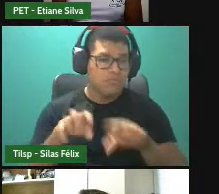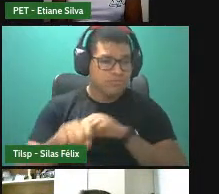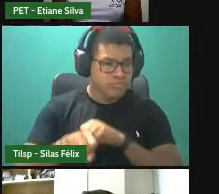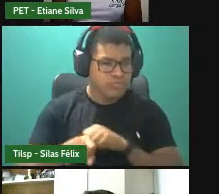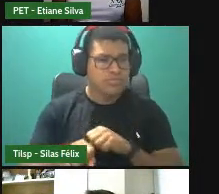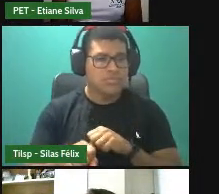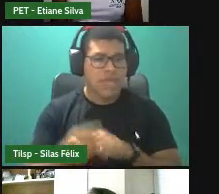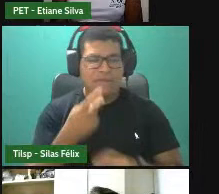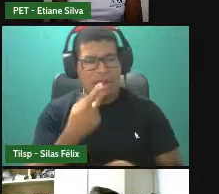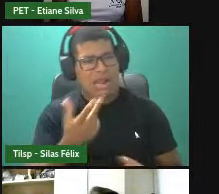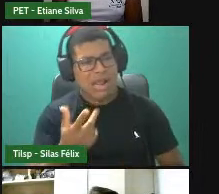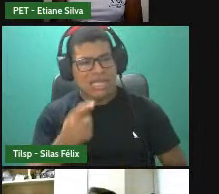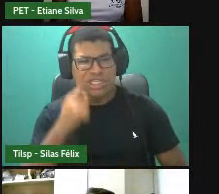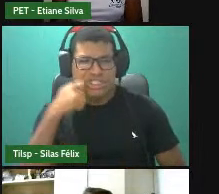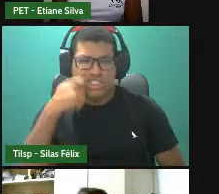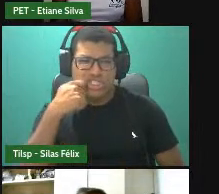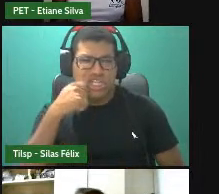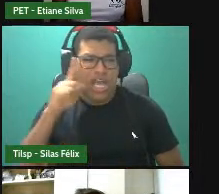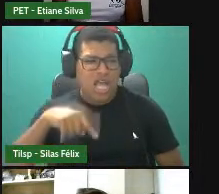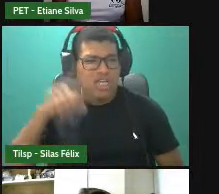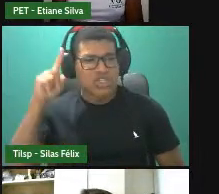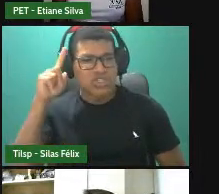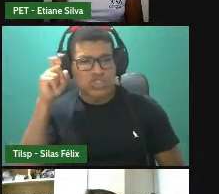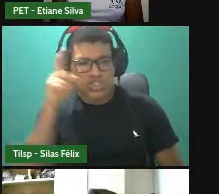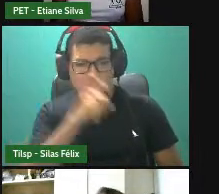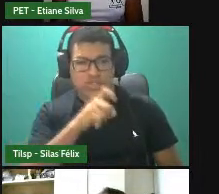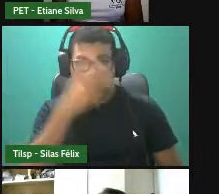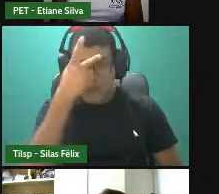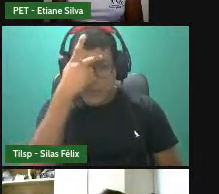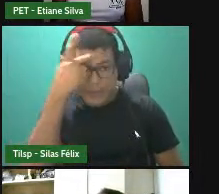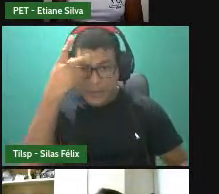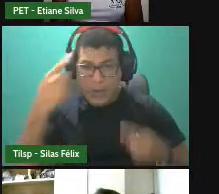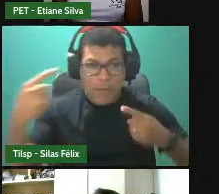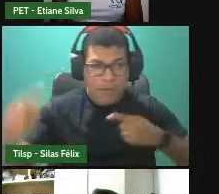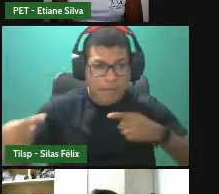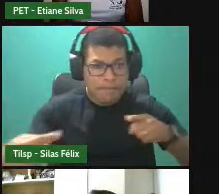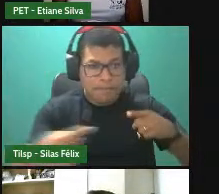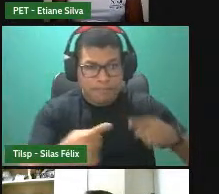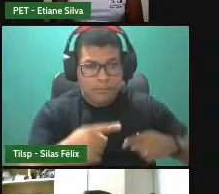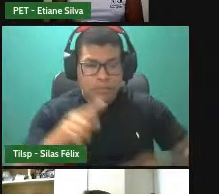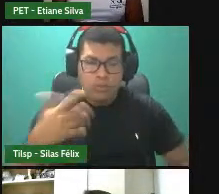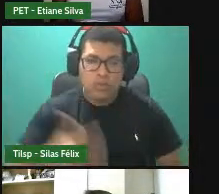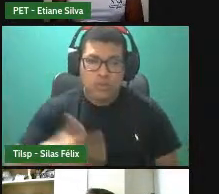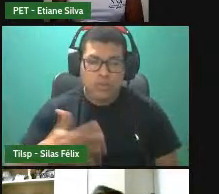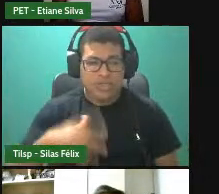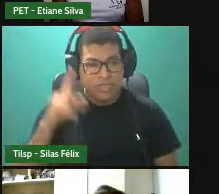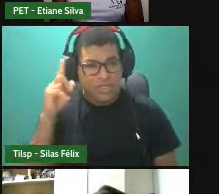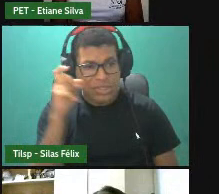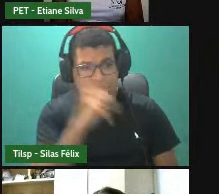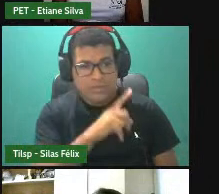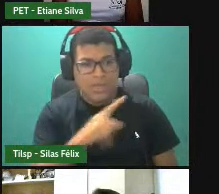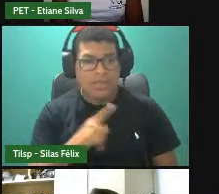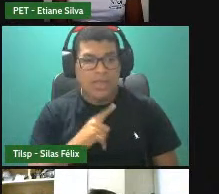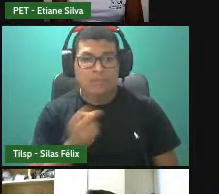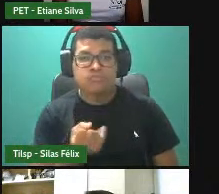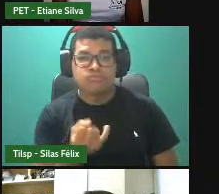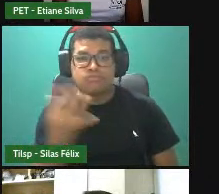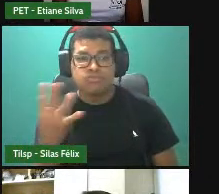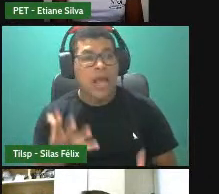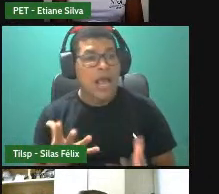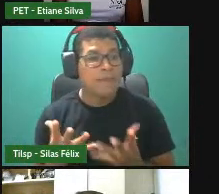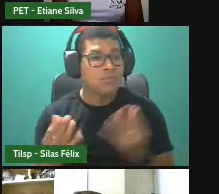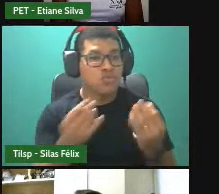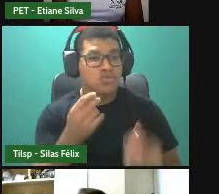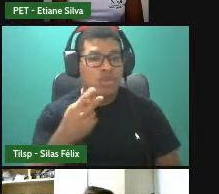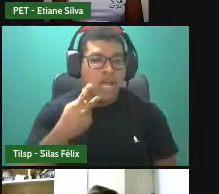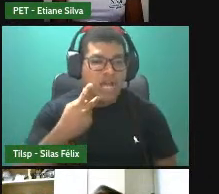é muito difícil, né, que a concorrência é muito grande, né, ou seja, existem muitos cirurgiões